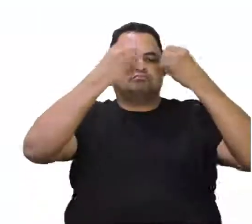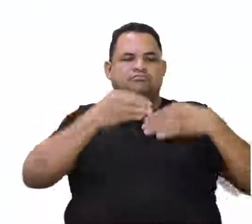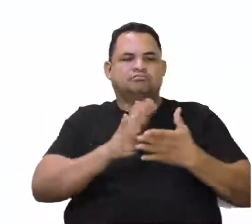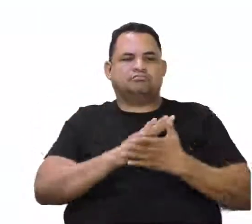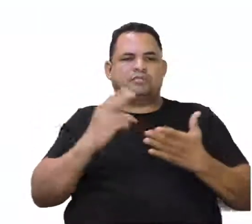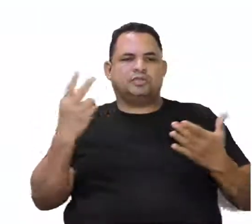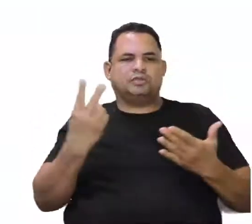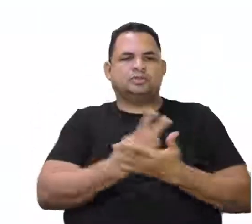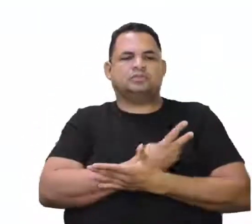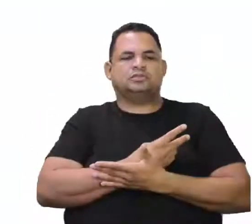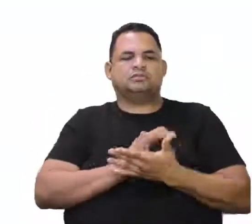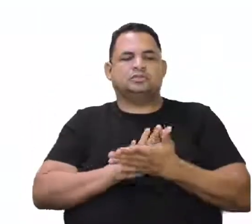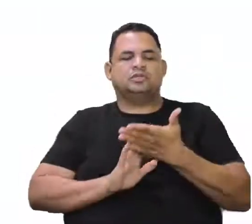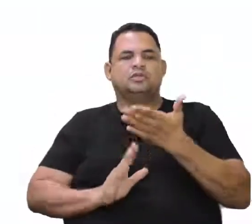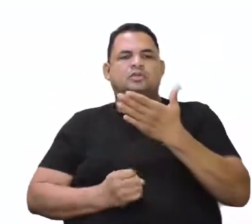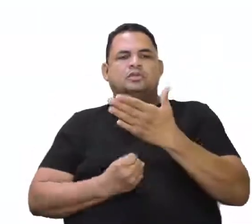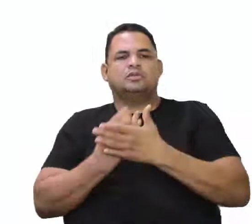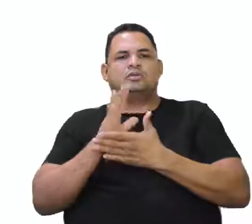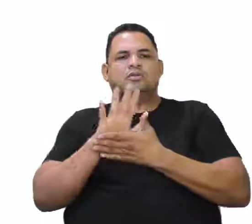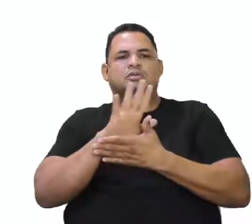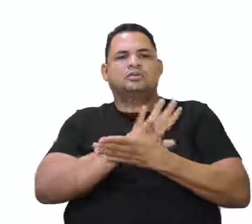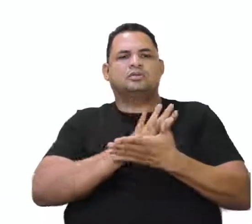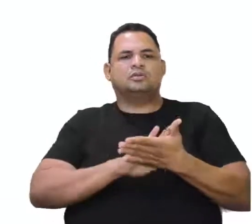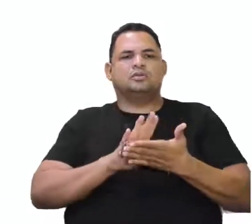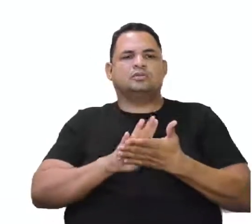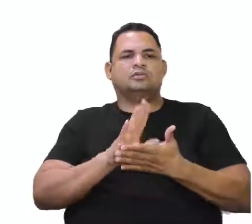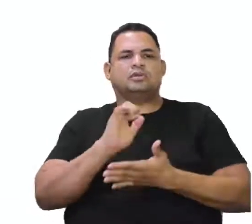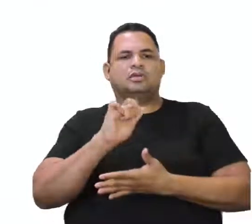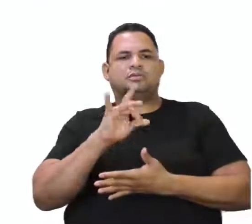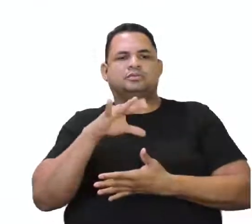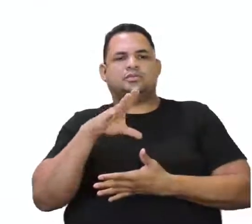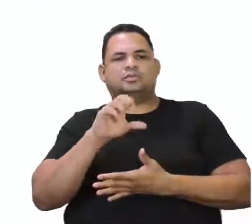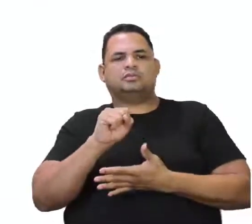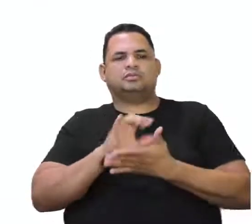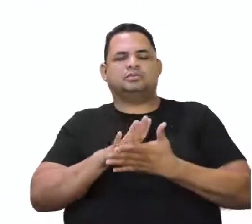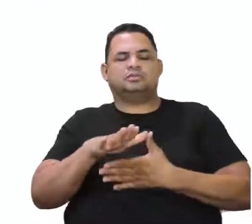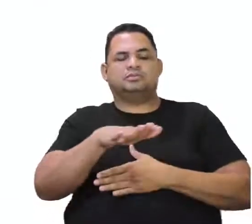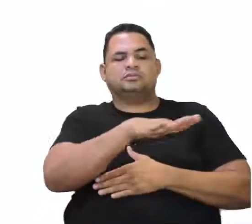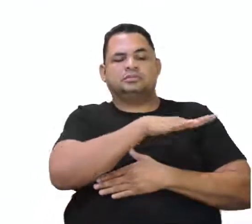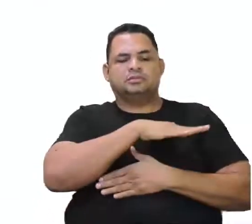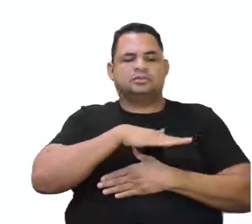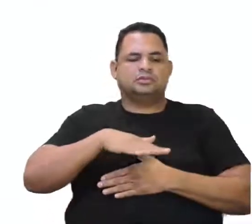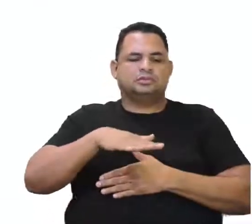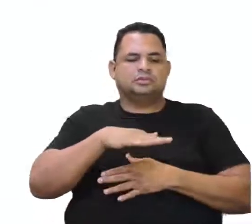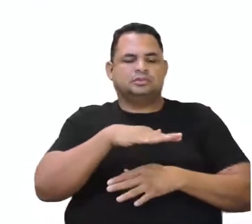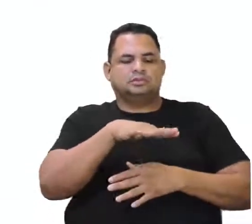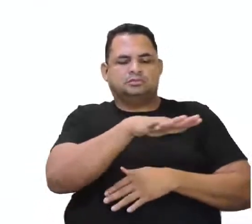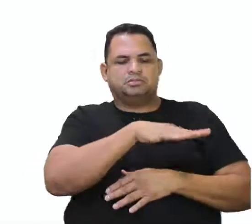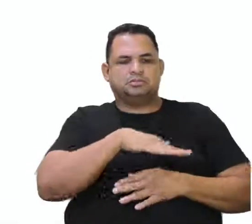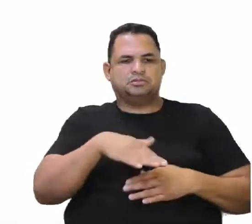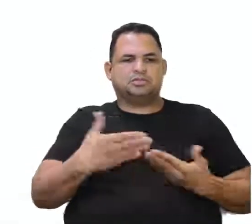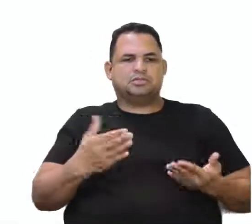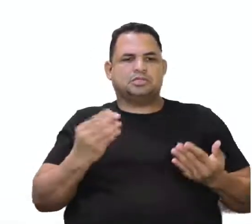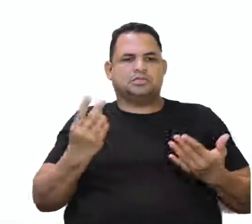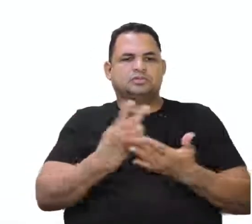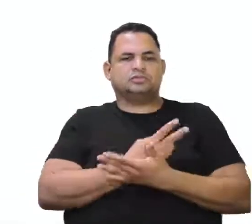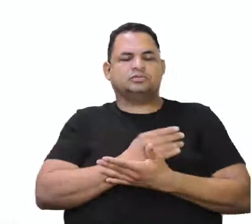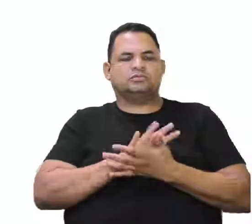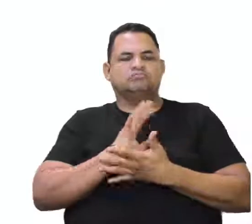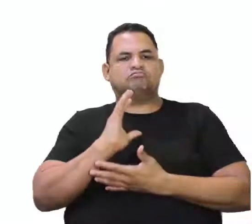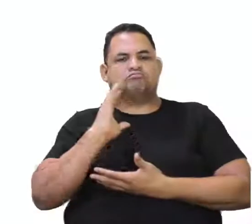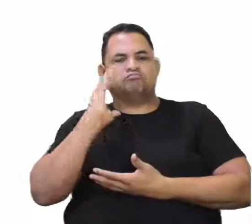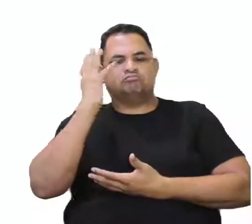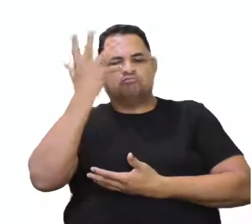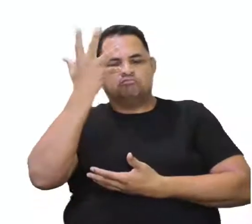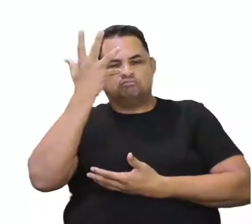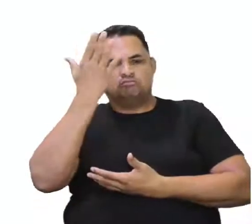fatores ecológicos, tá? E aí a gente tem os abióticos correspondentes ao ambiente físico, que